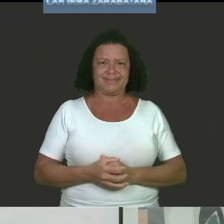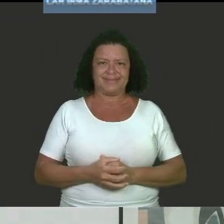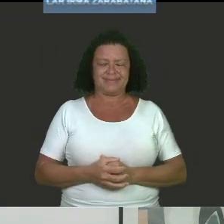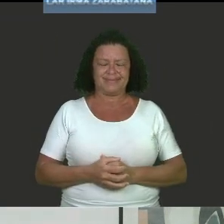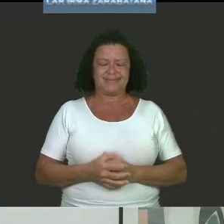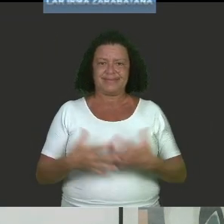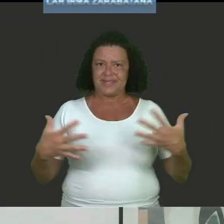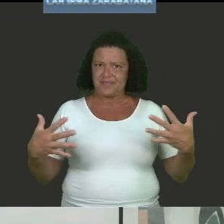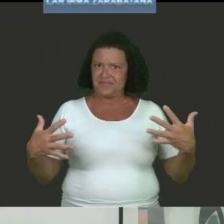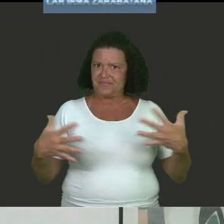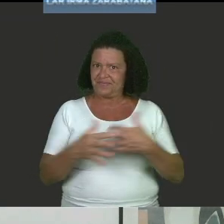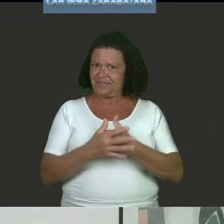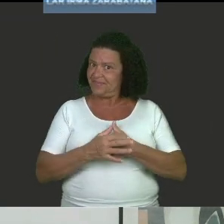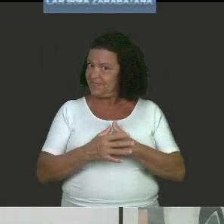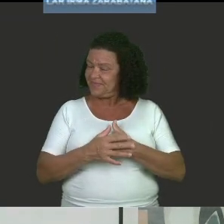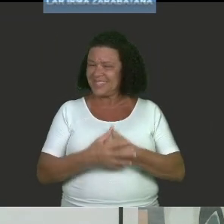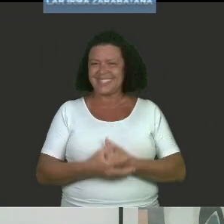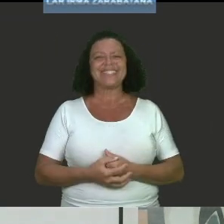meus irmãos, vamos lá.